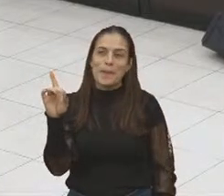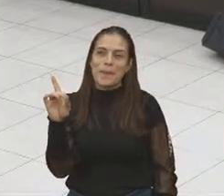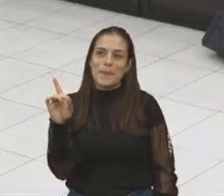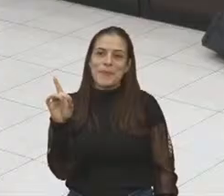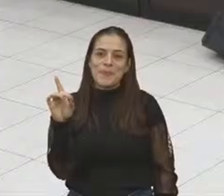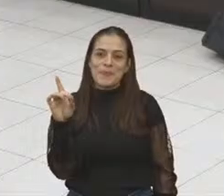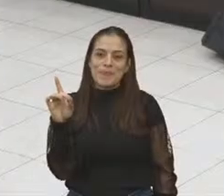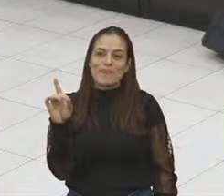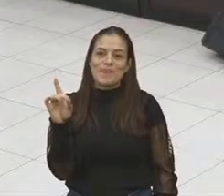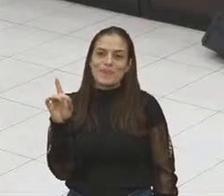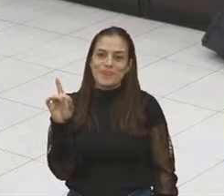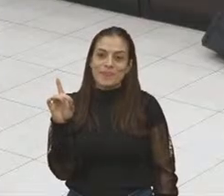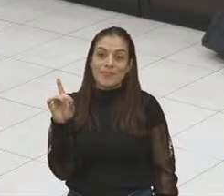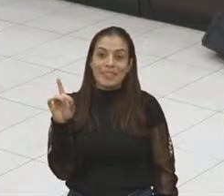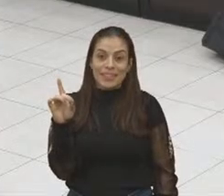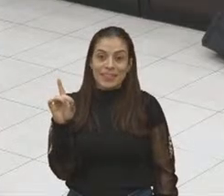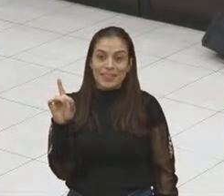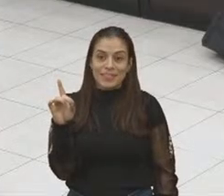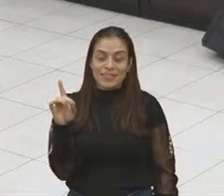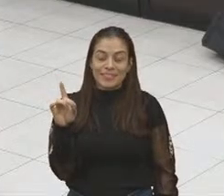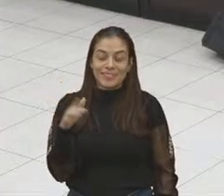Gostaria de dizer a você